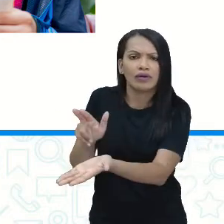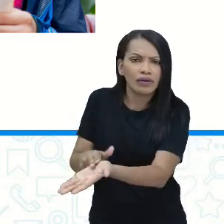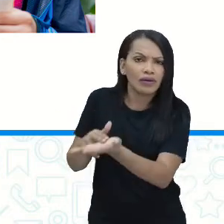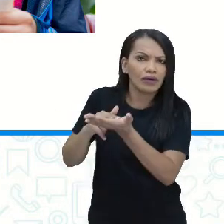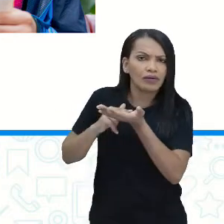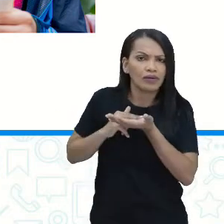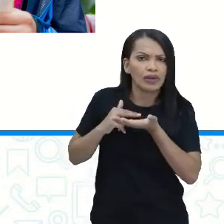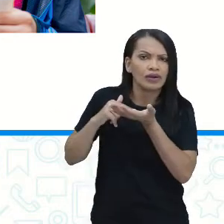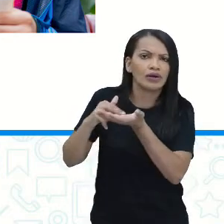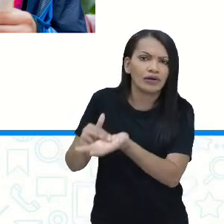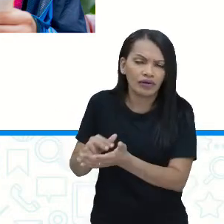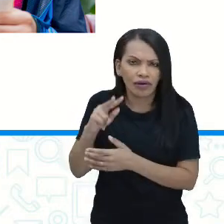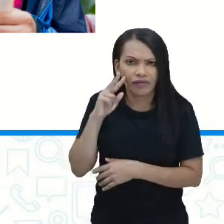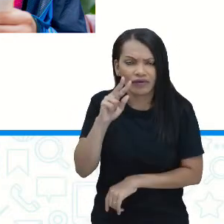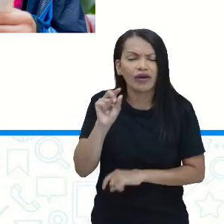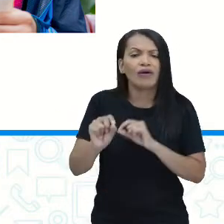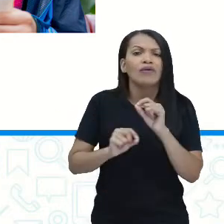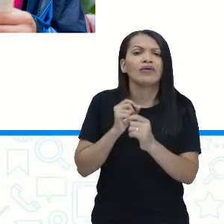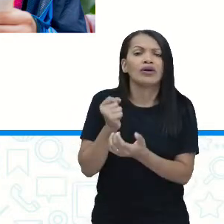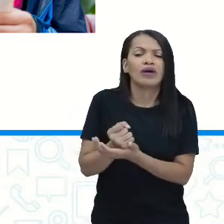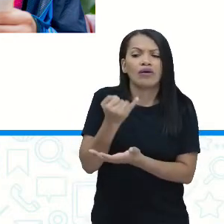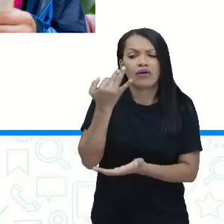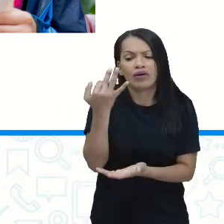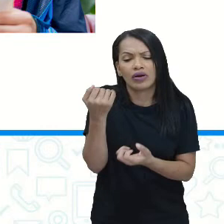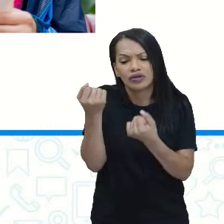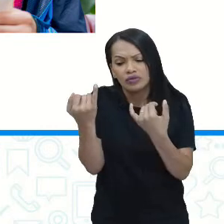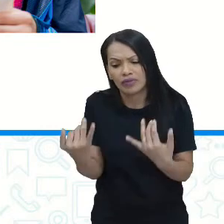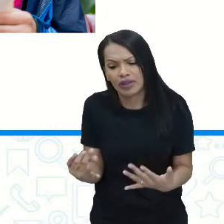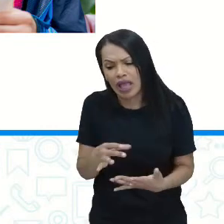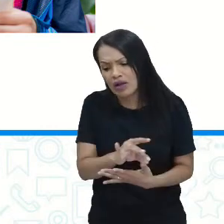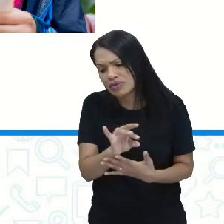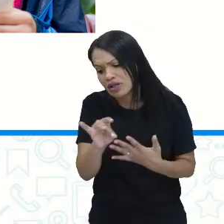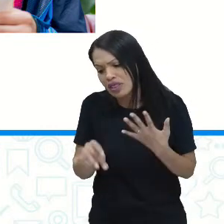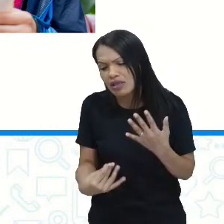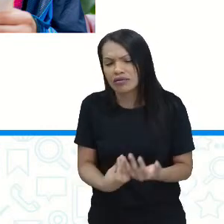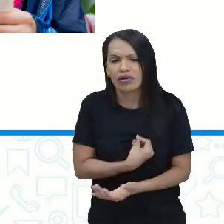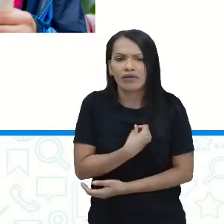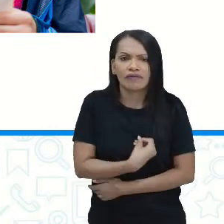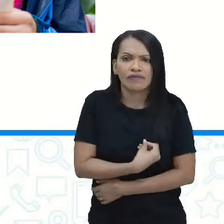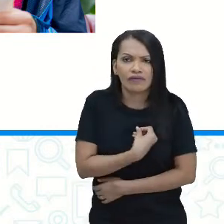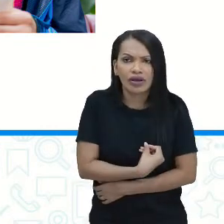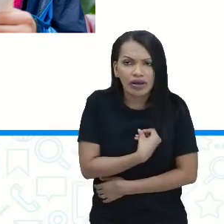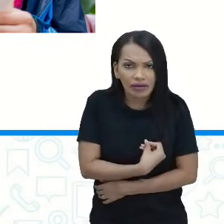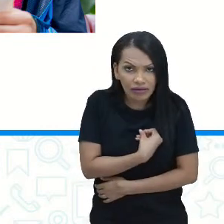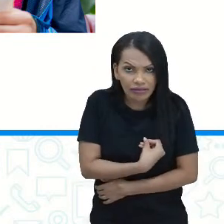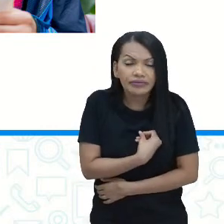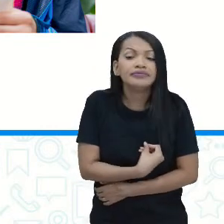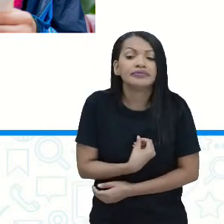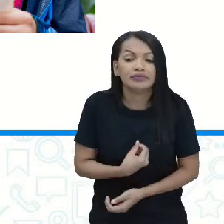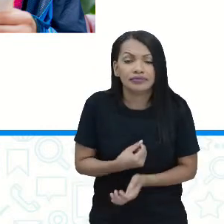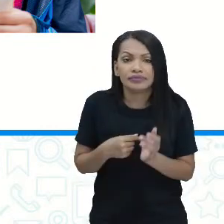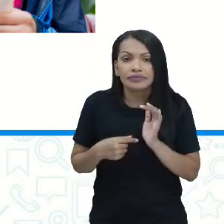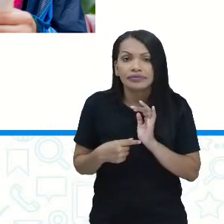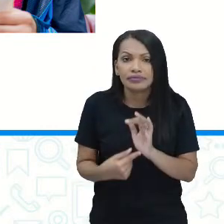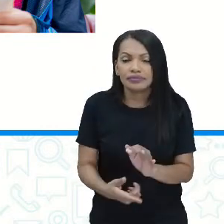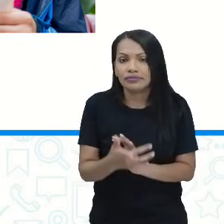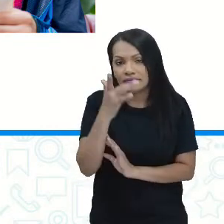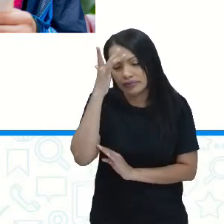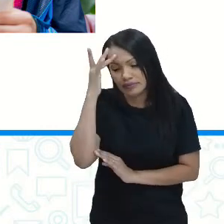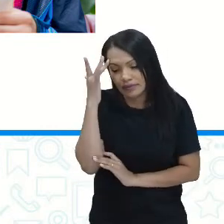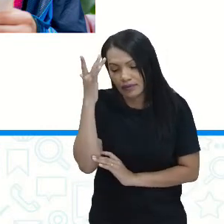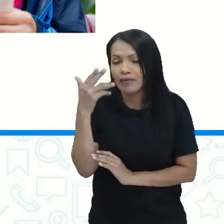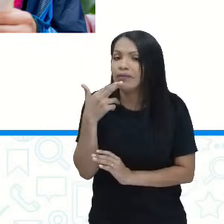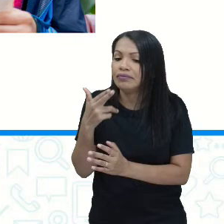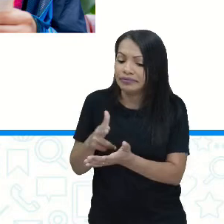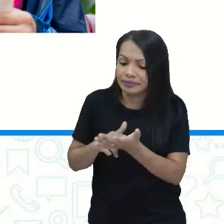está acontecendo, às vezes contar algum detalhe, né, da vida que quer, não é, expor para a pessoa que vai receber